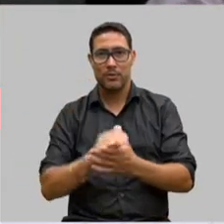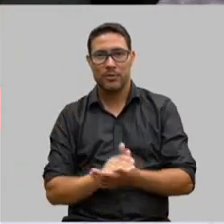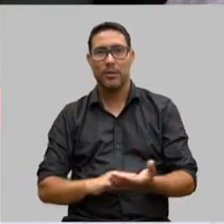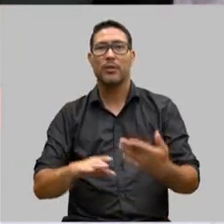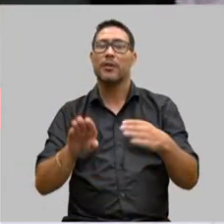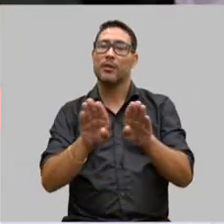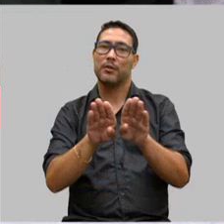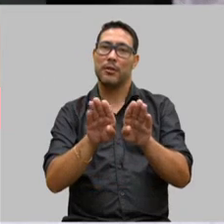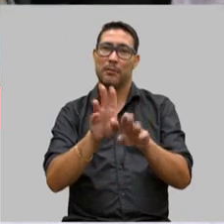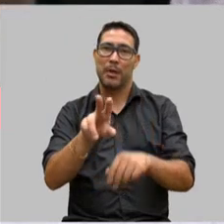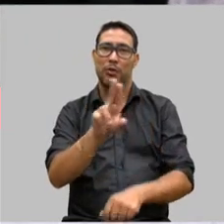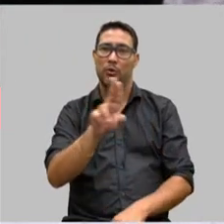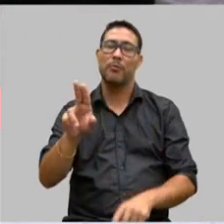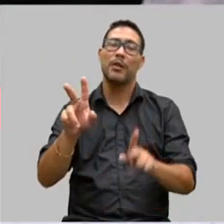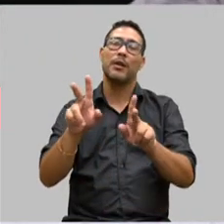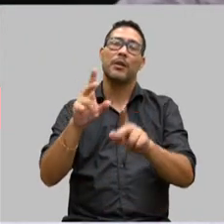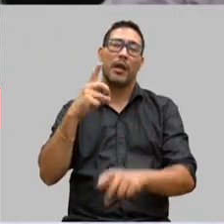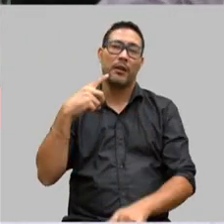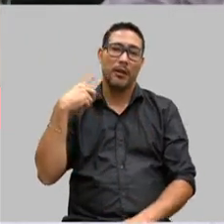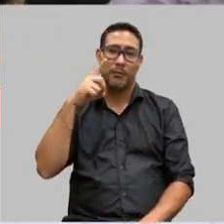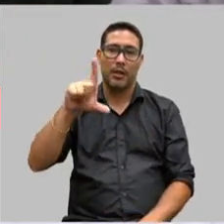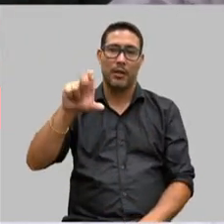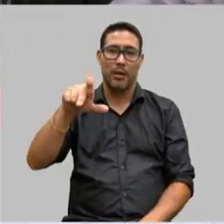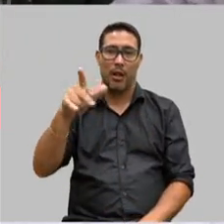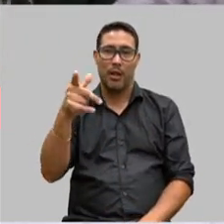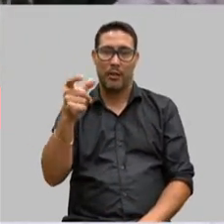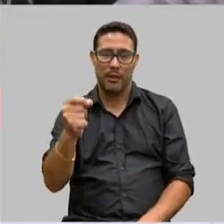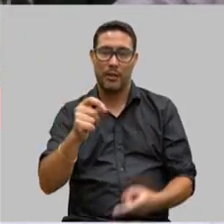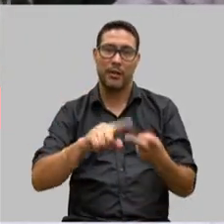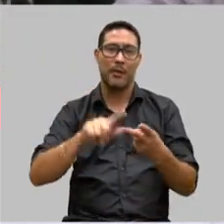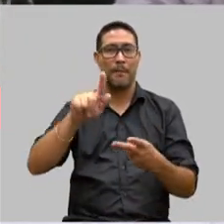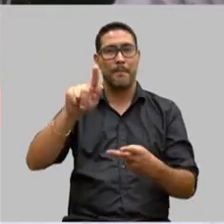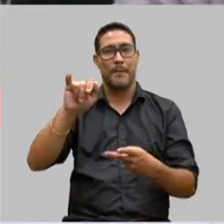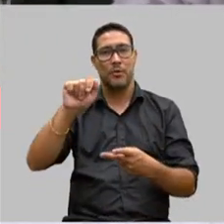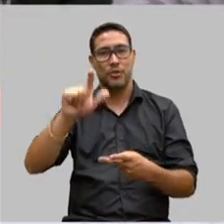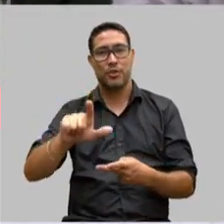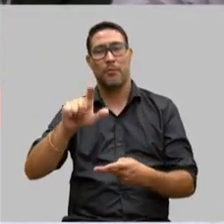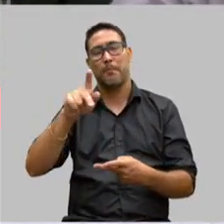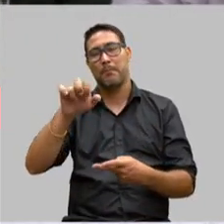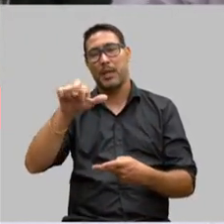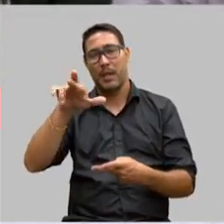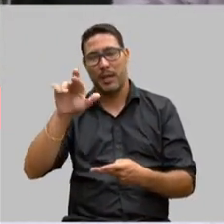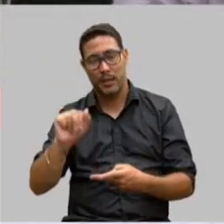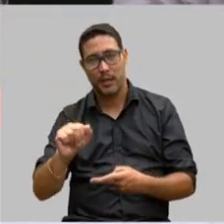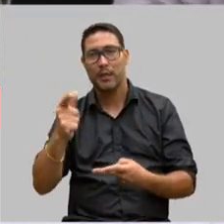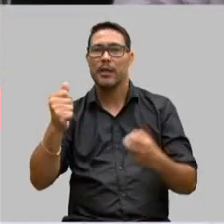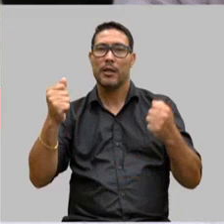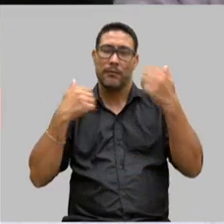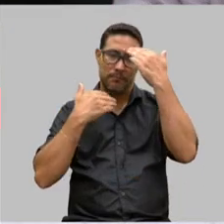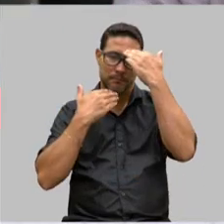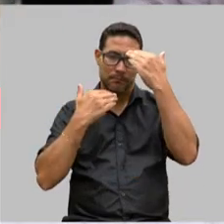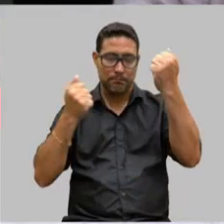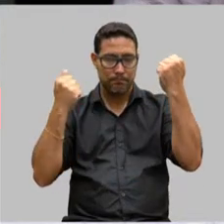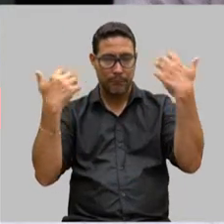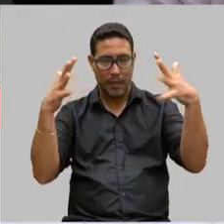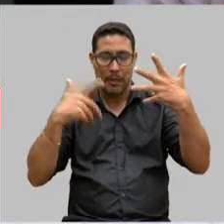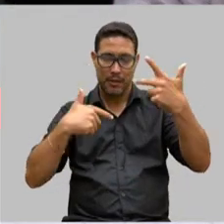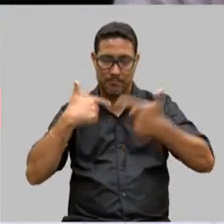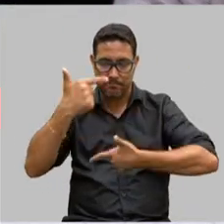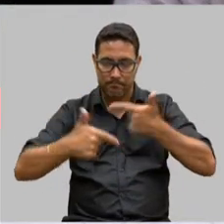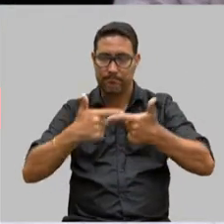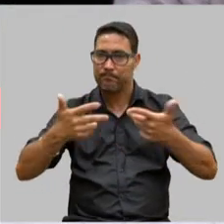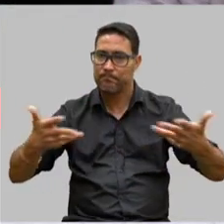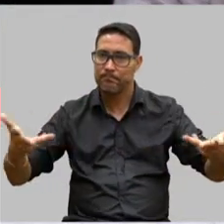deputada Leninha, os deputados em nome do deputado Gil Pereira. Muito obrigado, parabéns pelo trabalho que vocês têm feito. Quero saudar